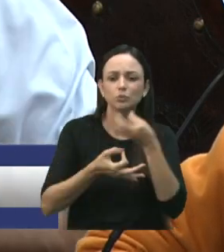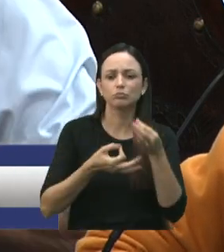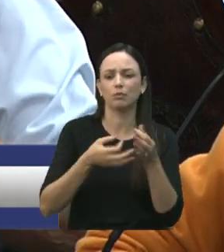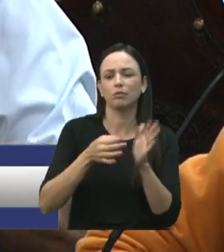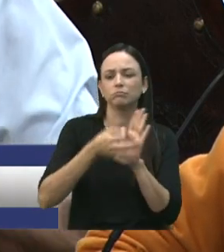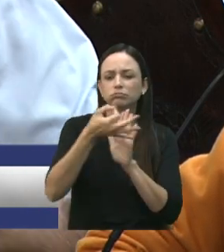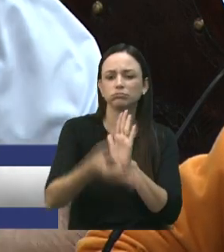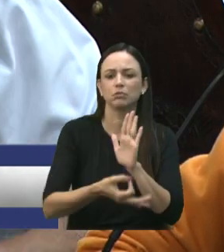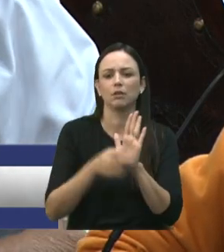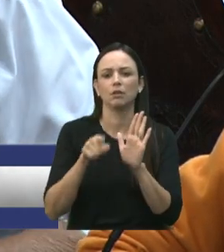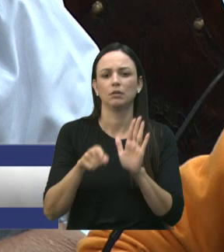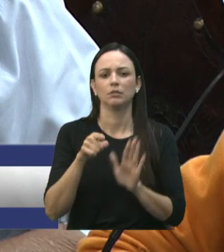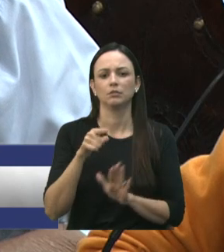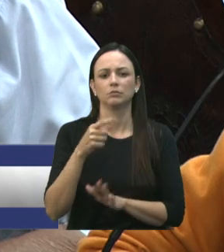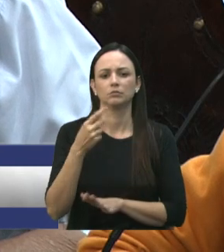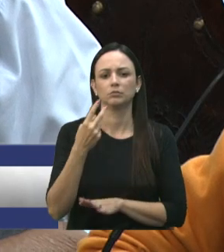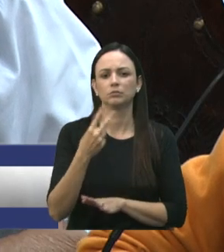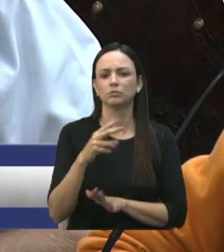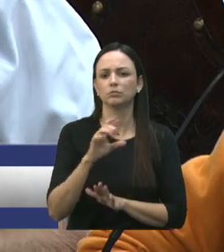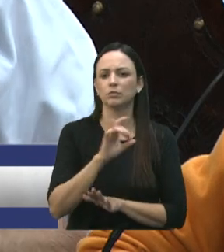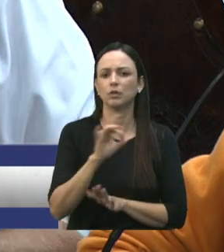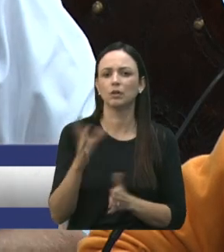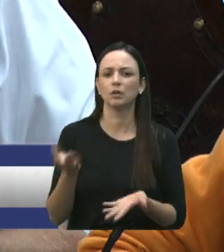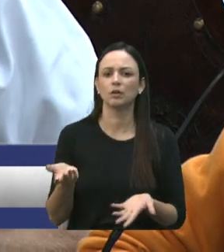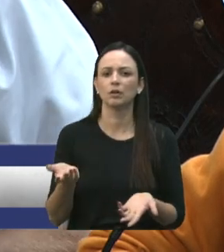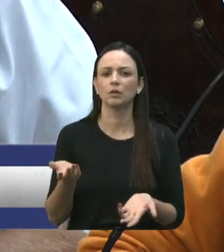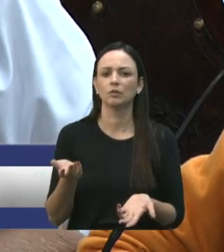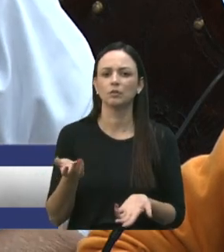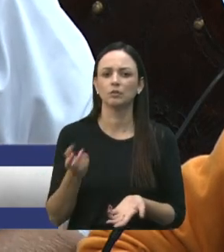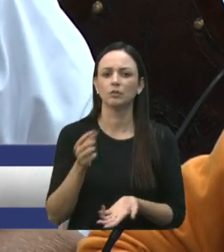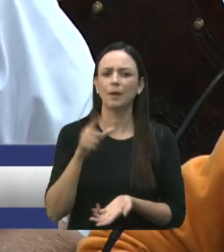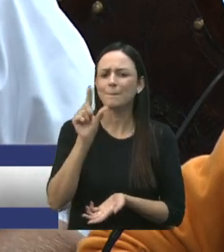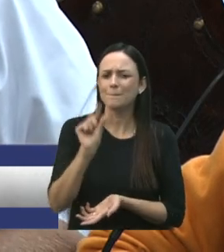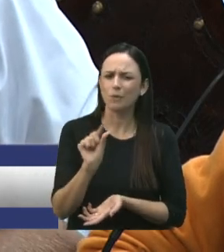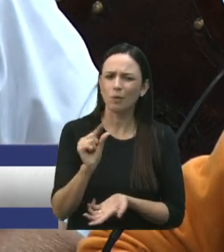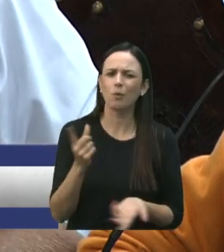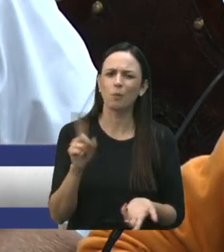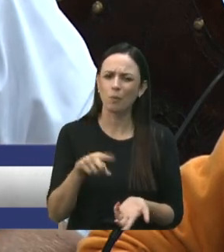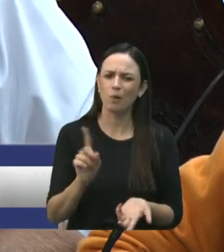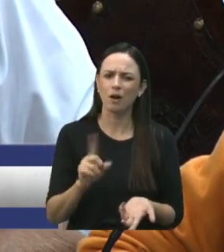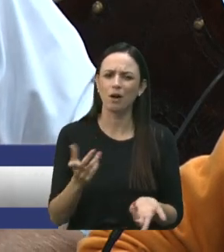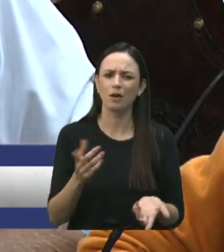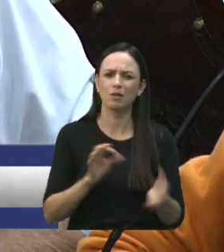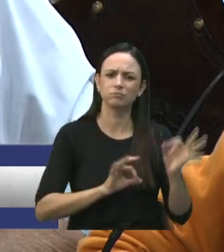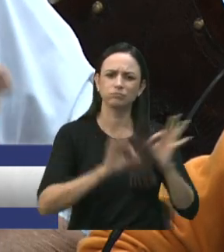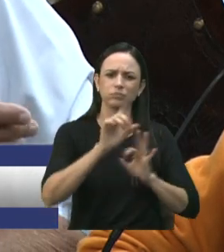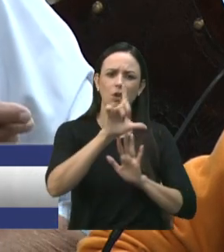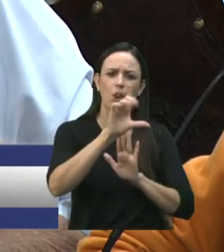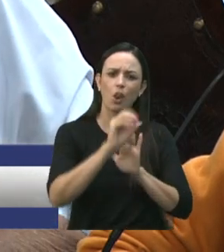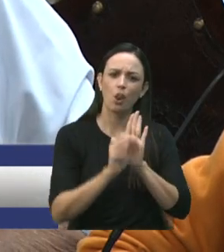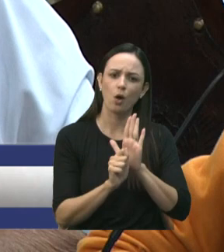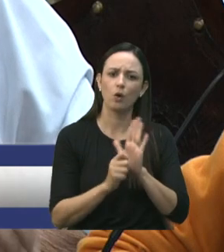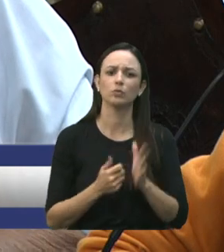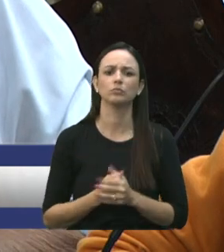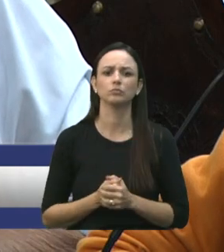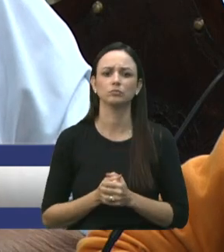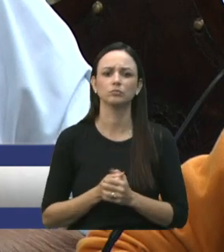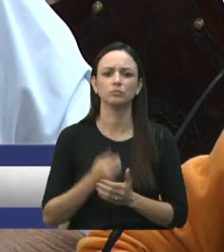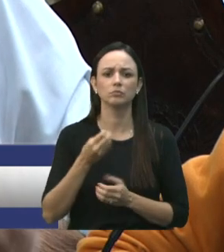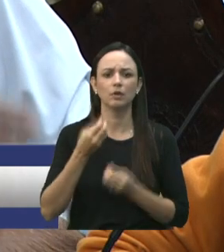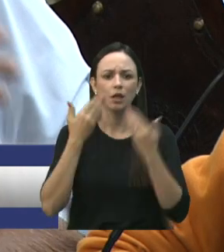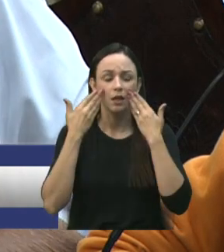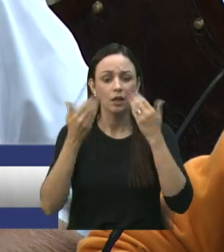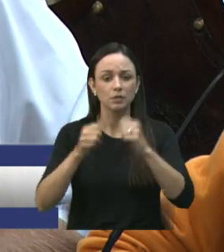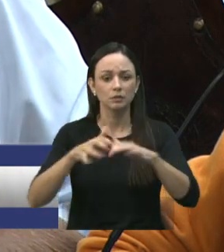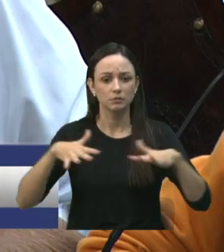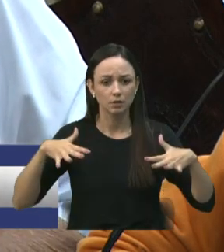pessoas, enfim, que alguém deu 2 sugestões, mas não é muito pouco, não, para a elaboração de uma LOA? Não era interessante essa audiência pública,